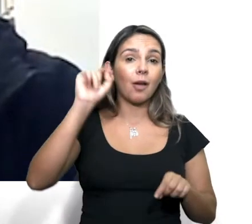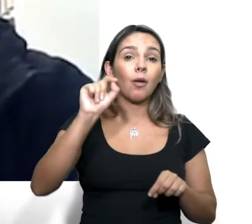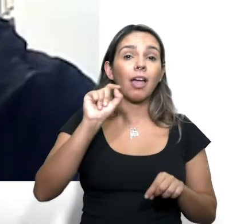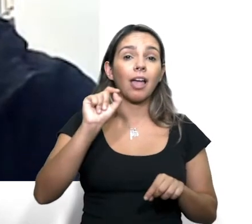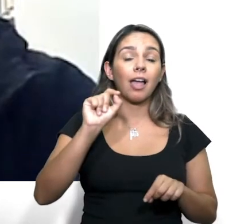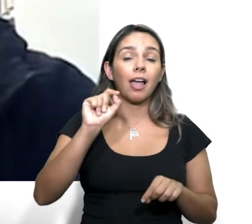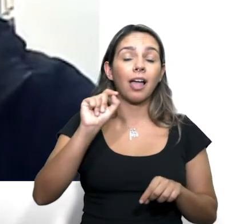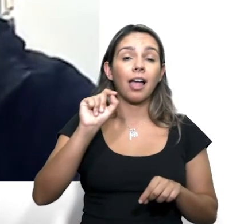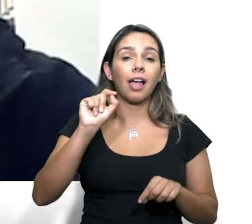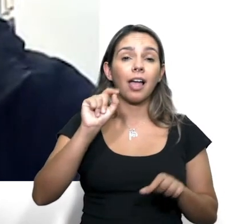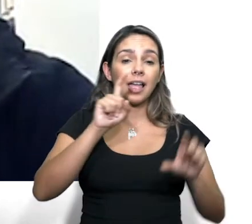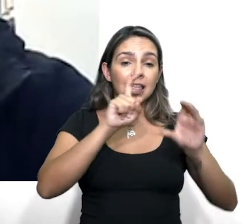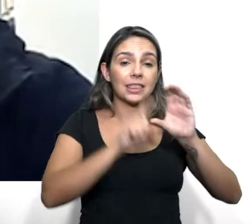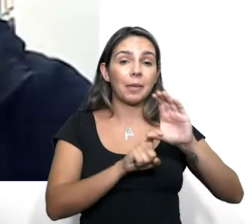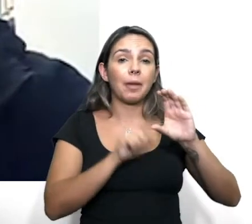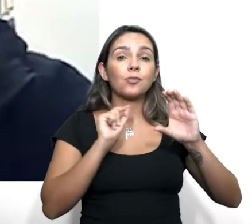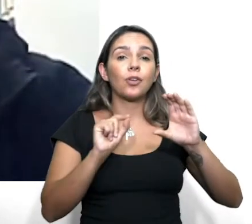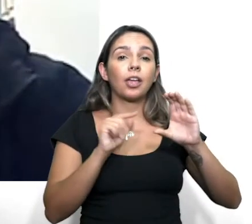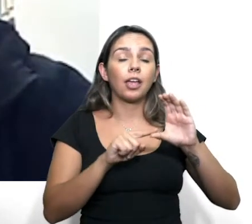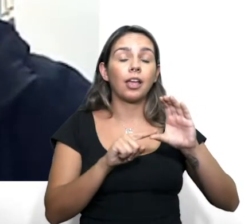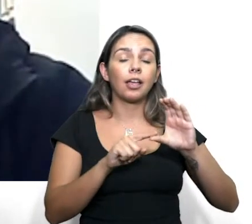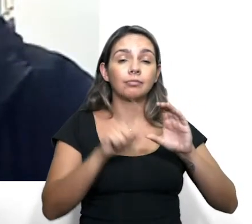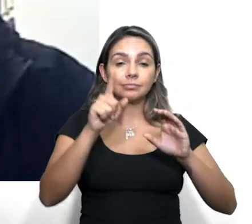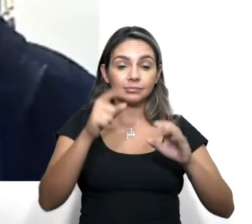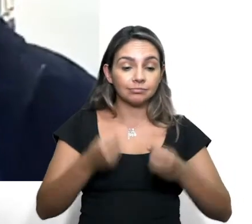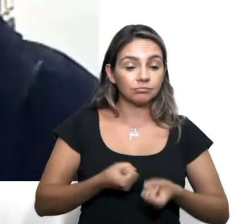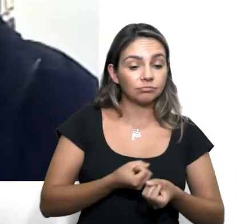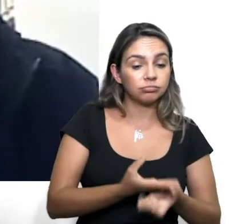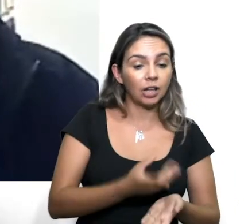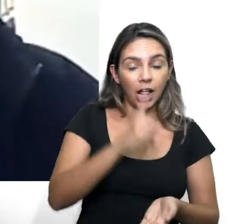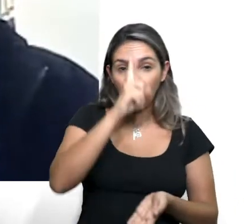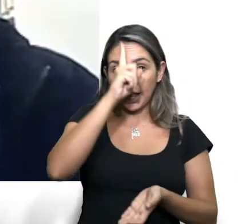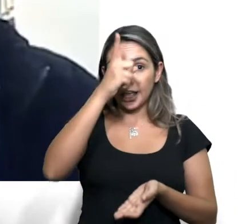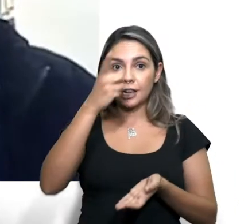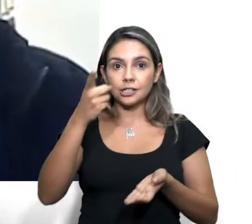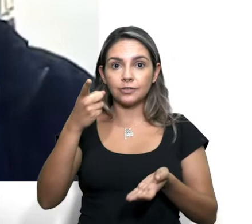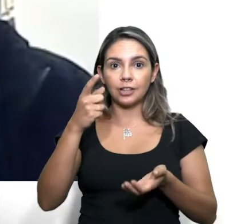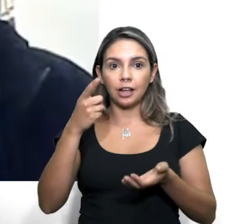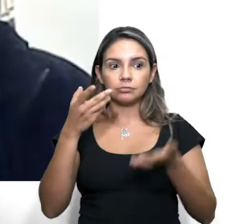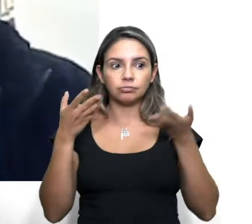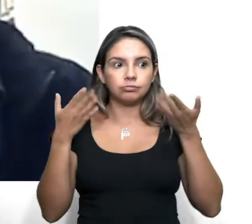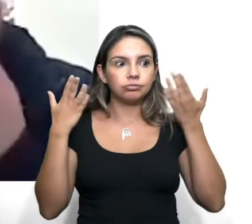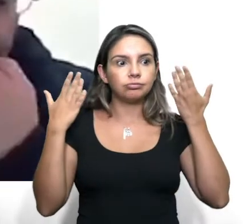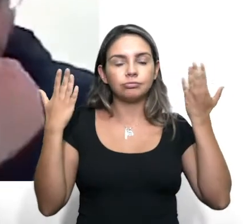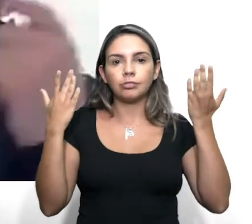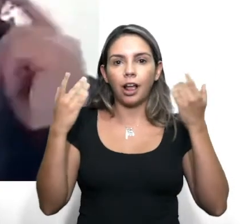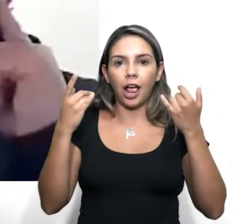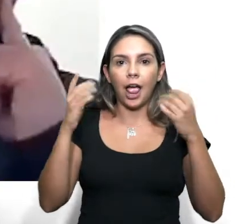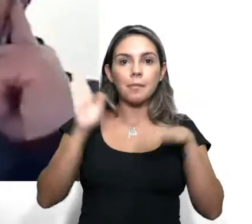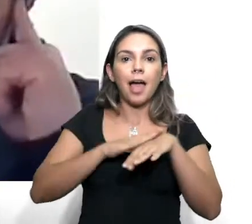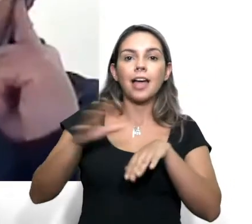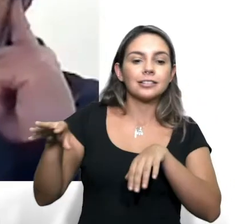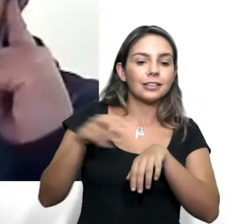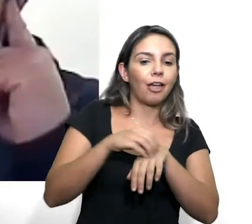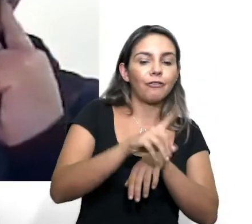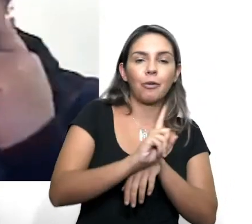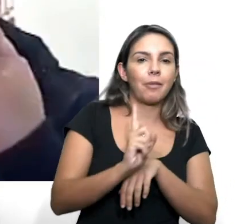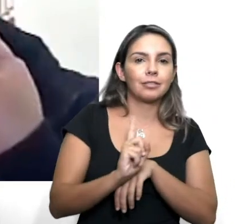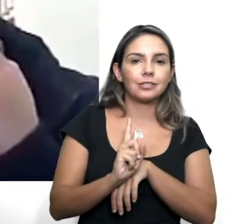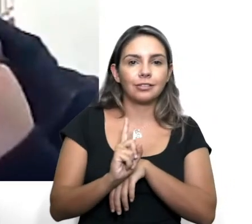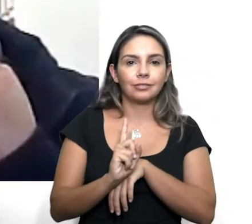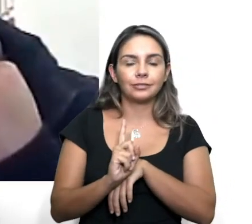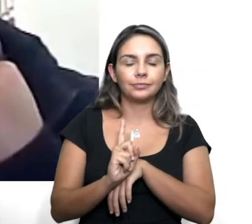depende muito de instalar a curiosidade. Eu acho que é muito mais isso do que distribuir informação. Portanto, não tem a ver com o canal